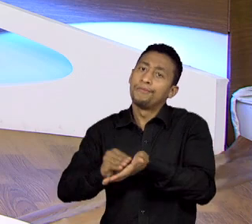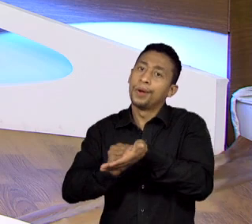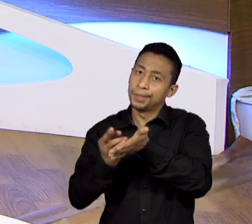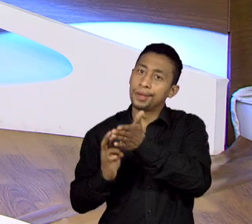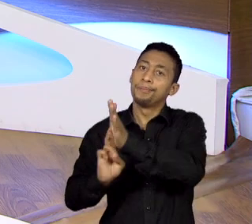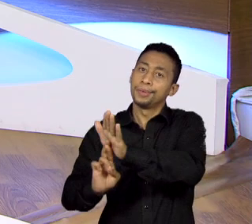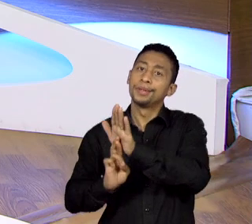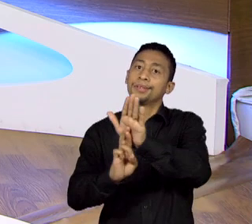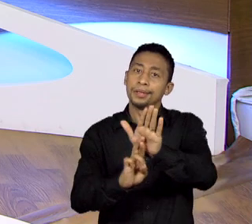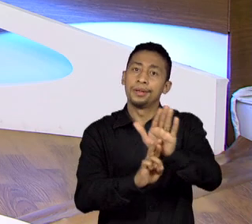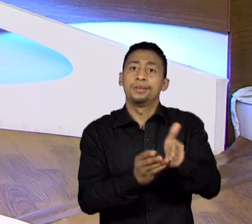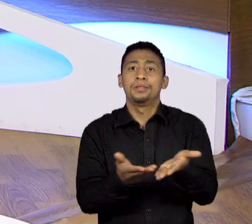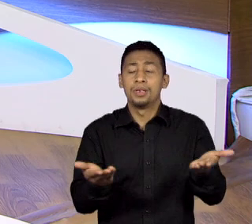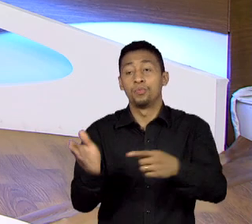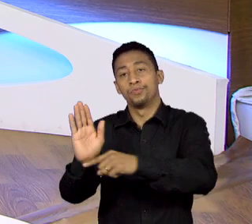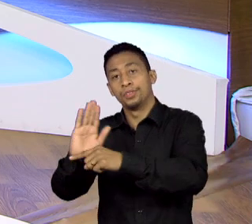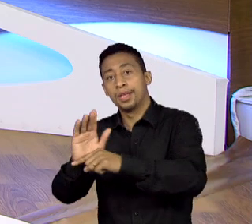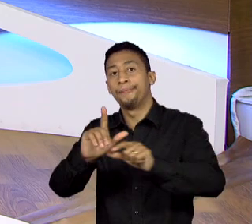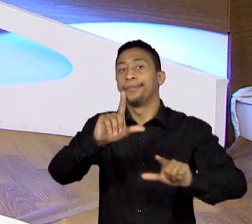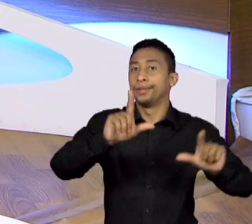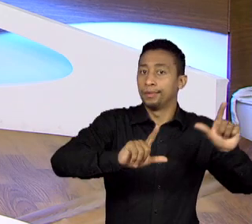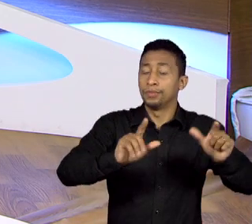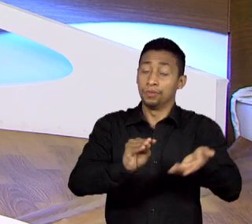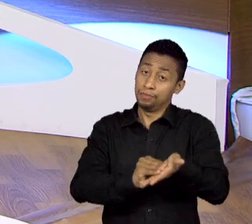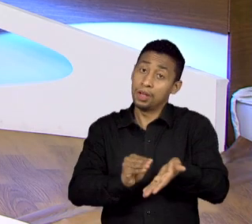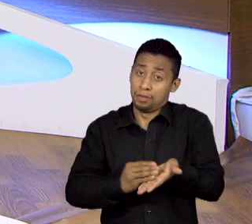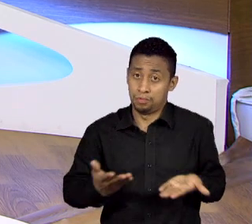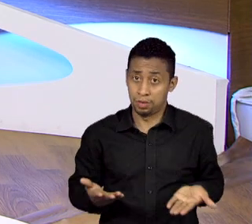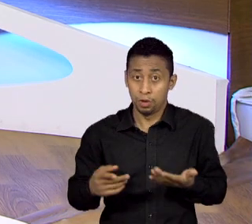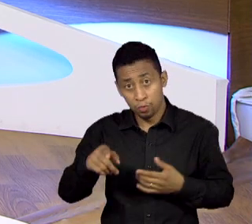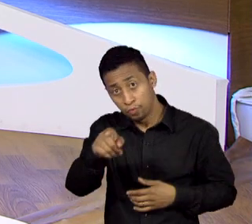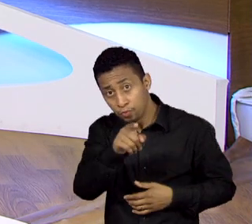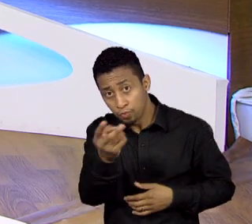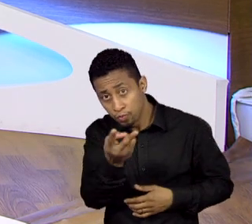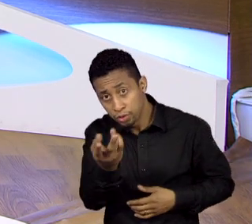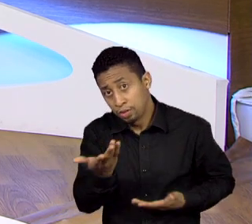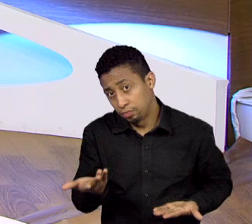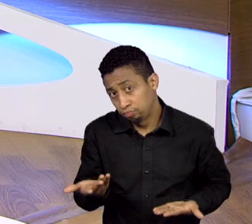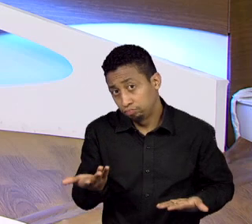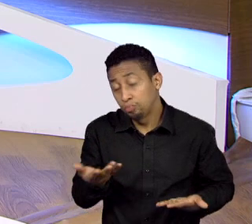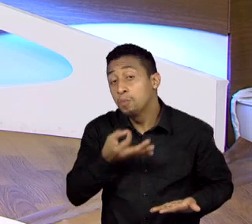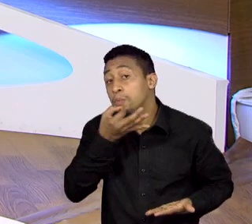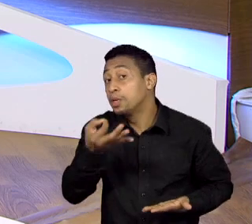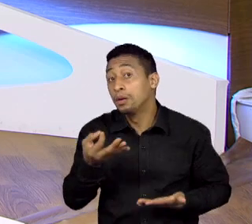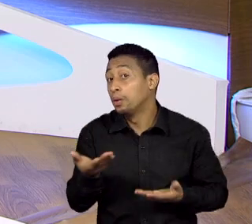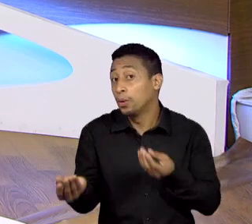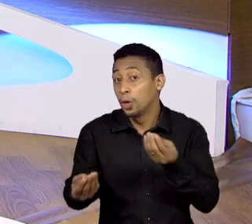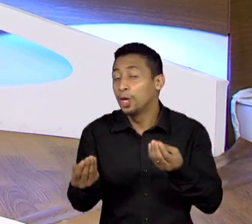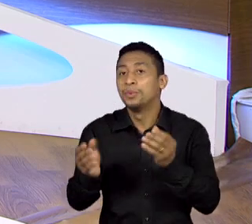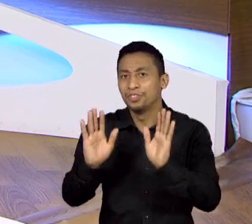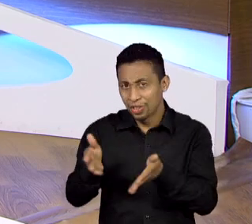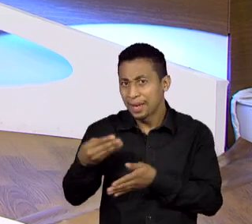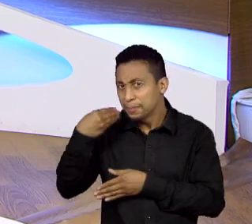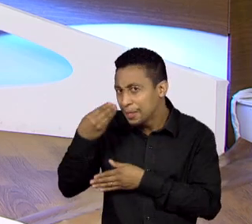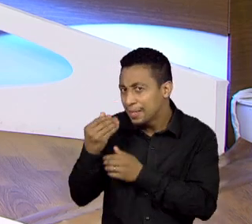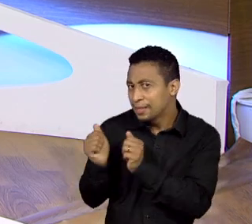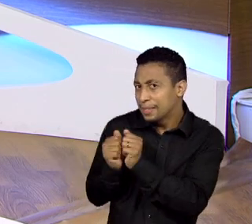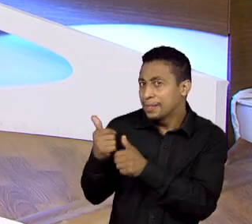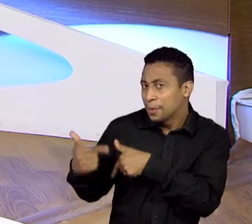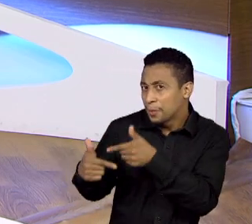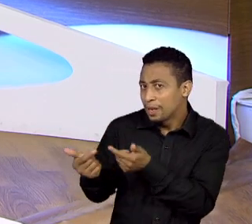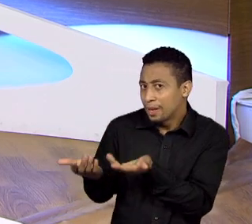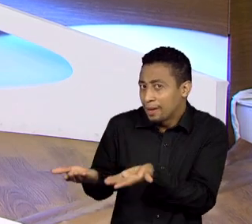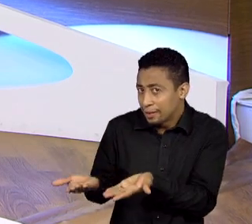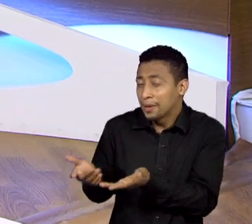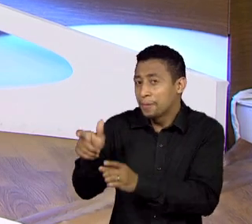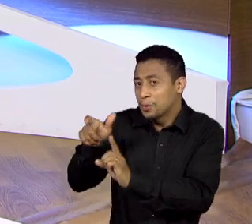essas narrativas, seja no cinema ou na televisão. Eu queria saber como é que vocês enxergam isso e se vocês já tiveram essa experiência de trabalhar com